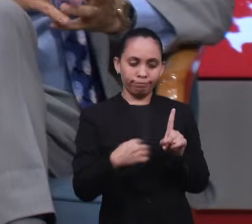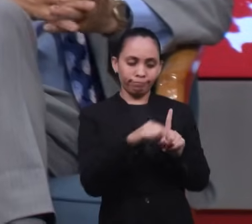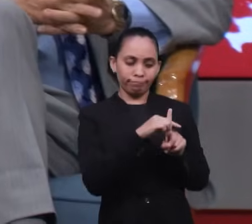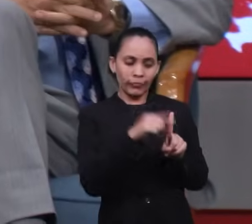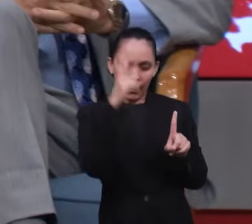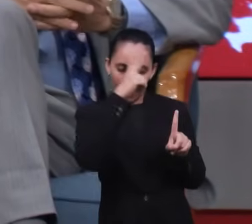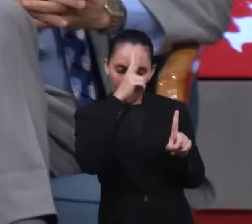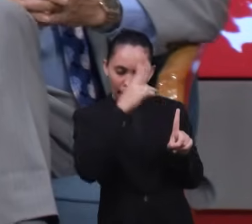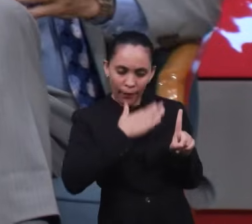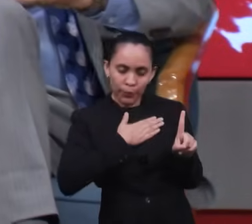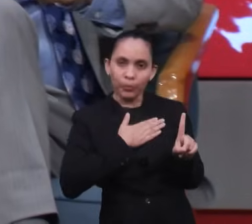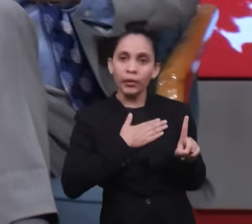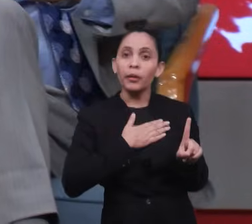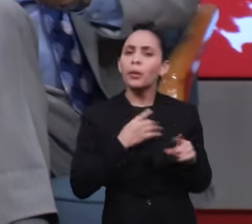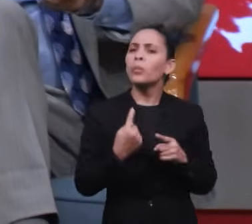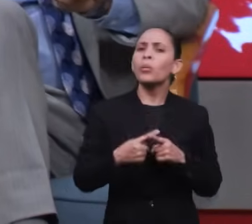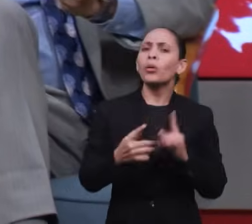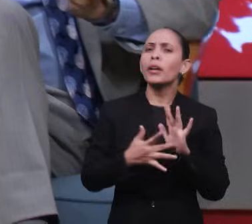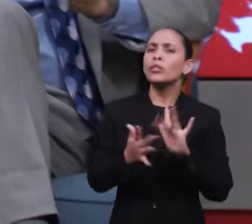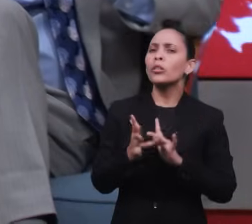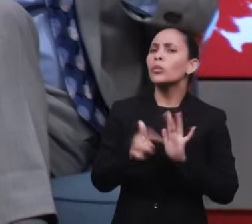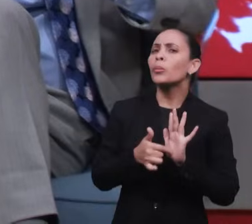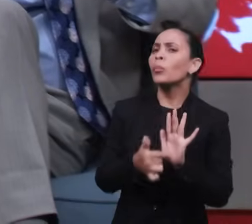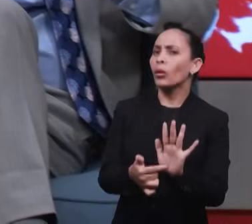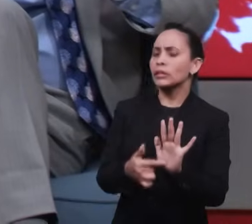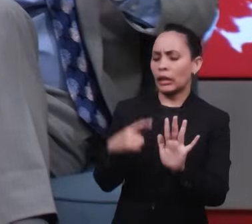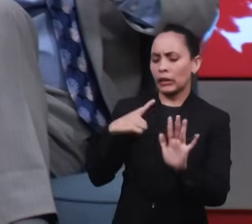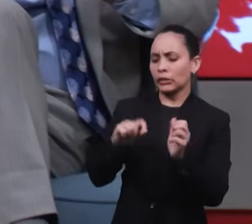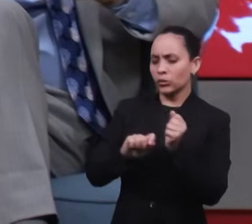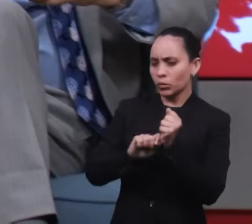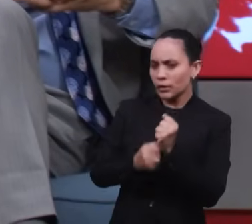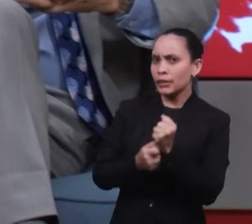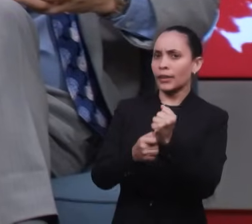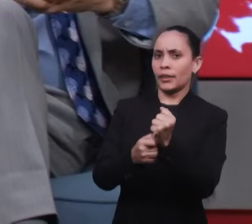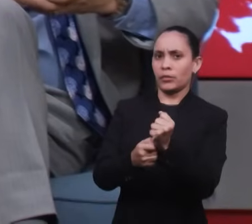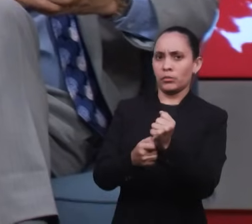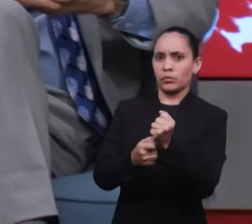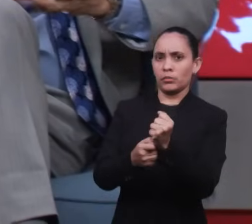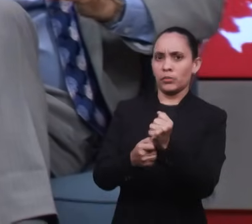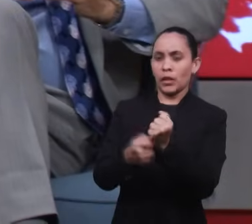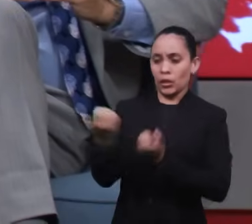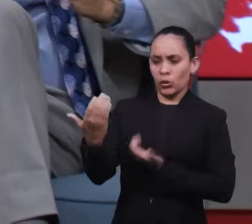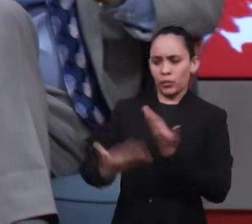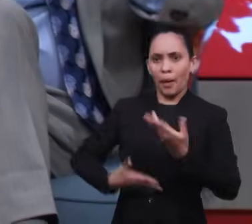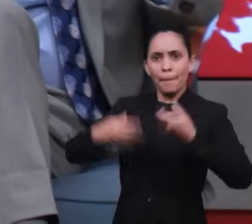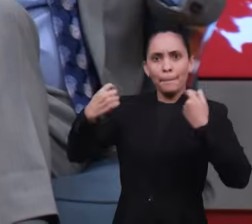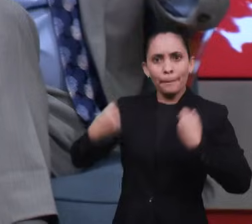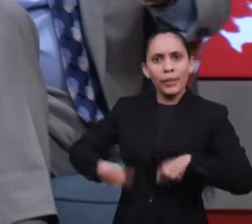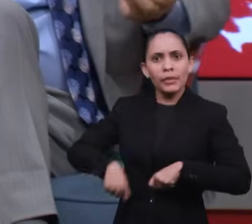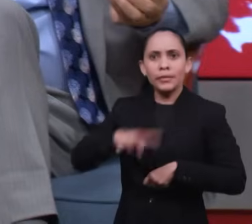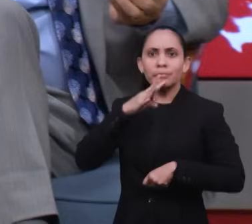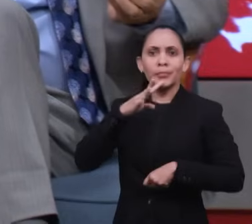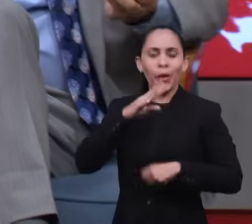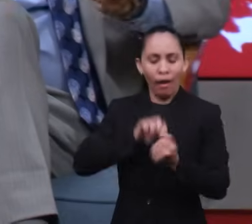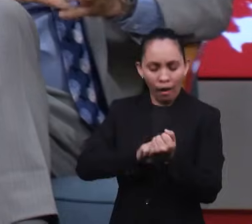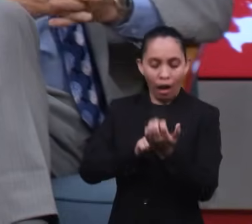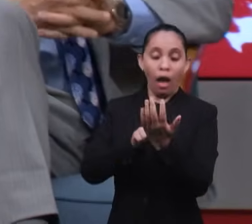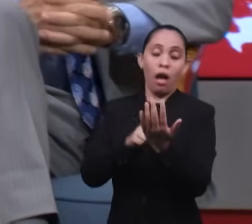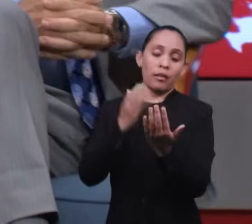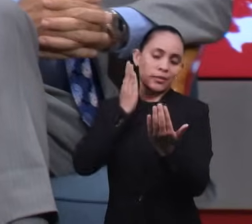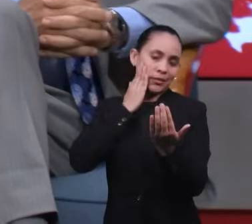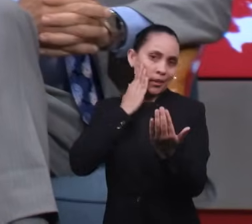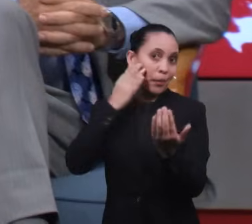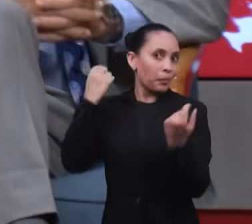fala isso? Por que Jesus mostra isso? Então, ali tinha um segredo, ali tinha um mistério que a igreja precisava